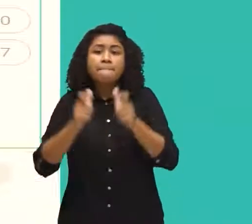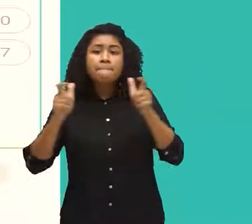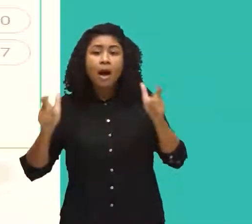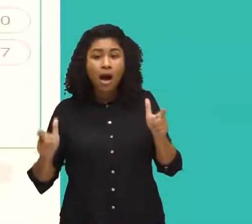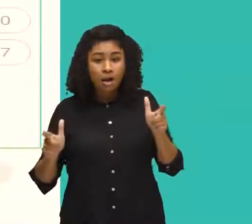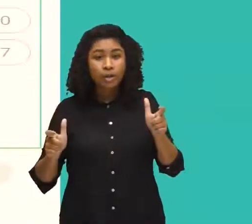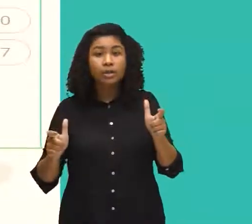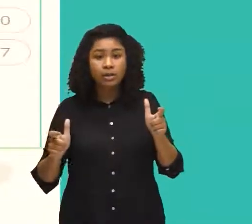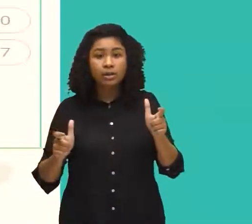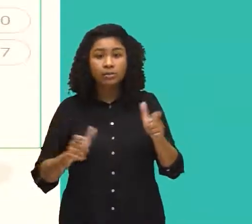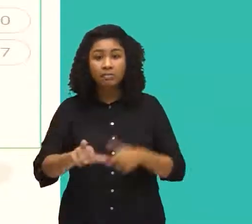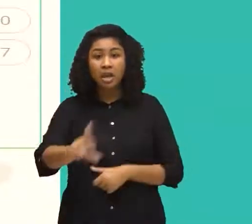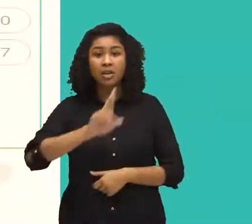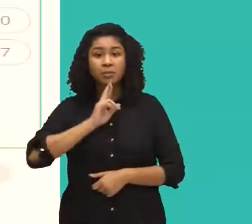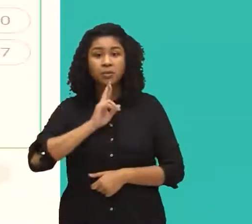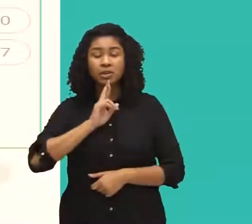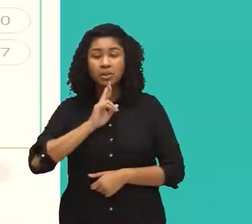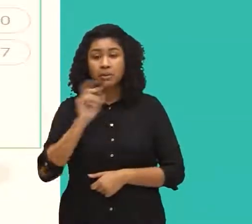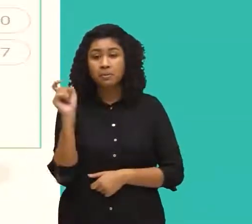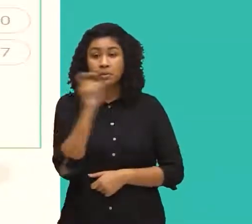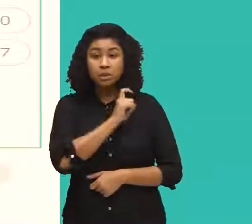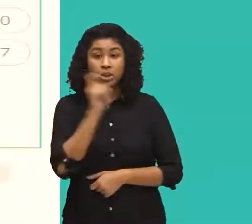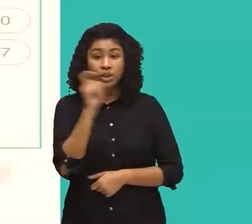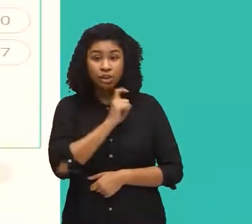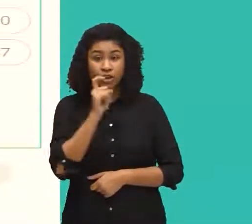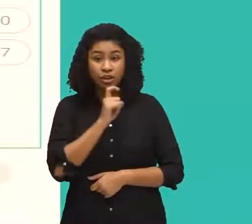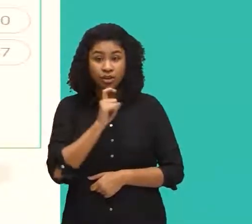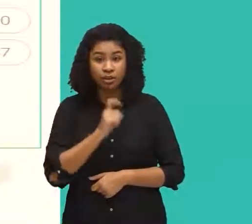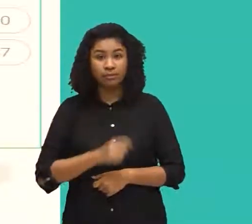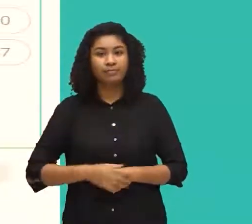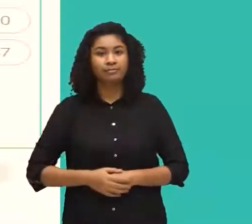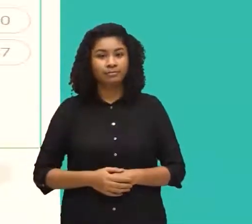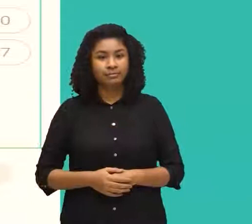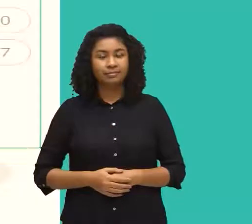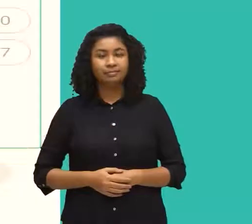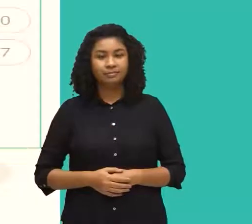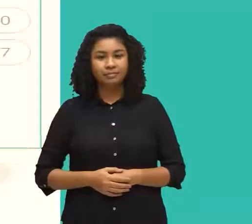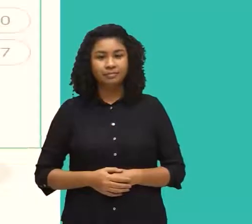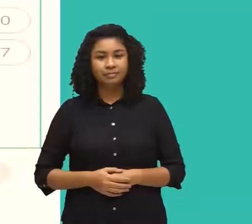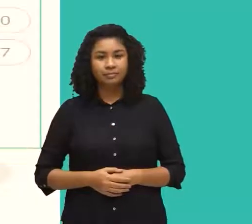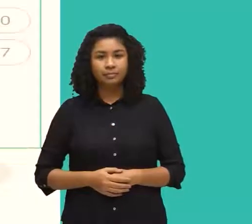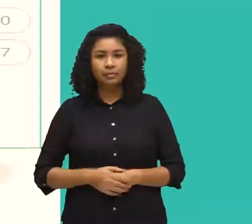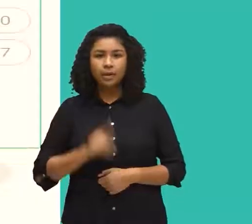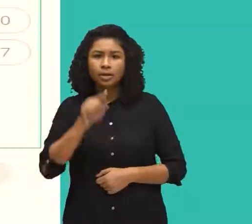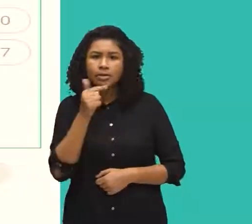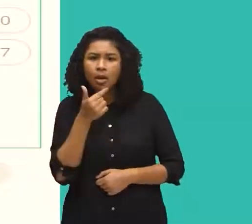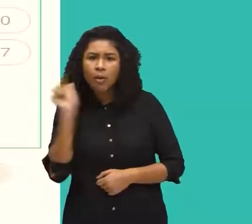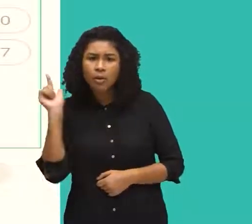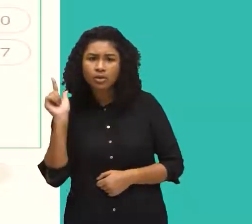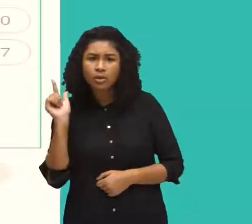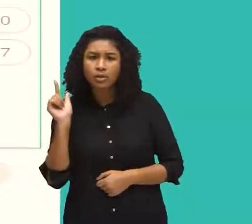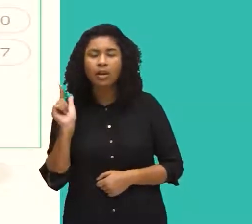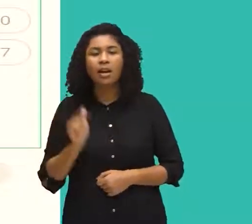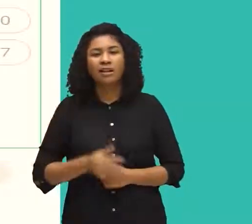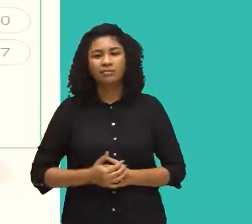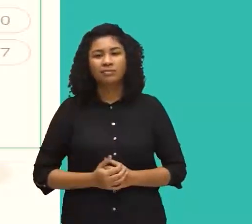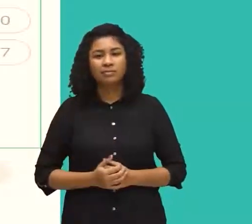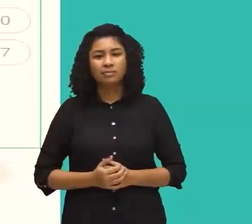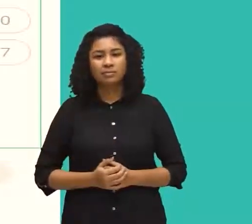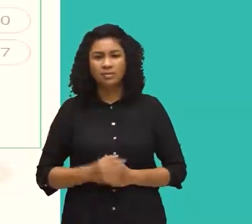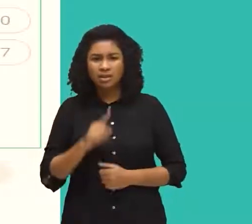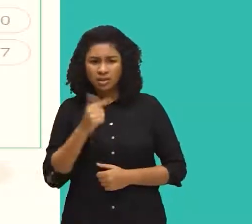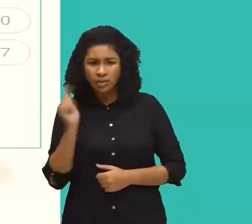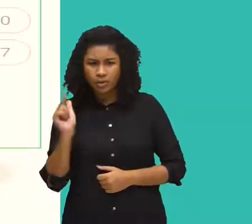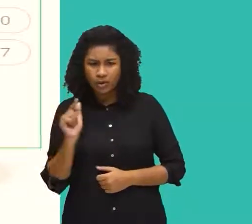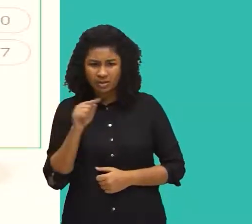que é fake, que essa notícia é fake. Não, essa é da outra enquete, né? Tá